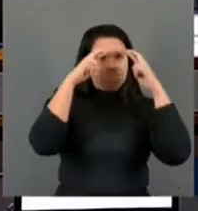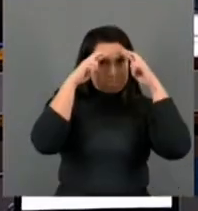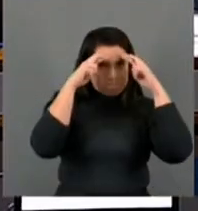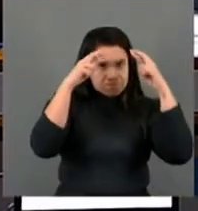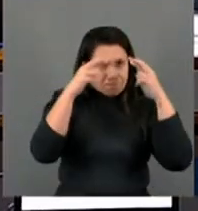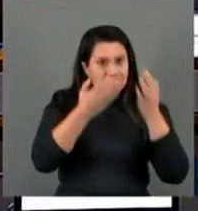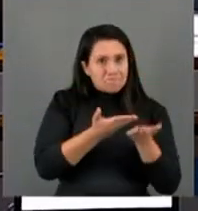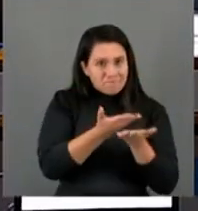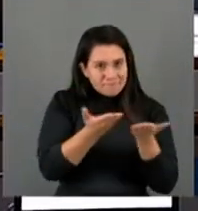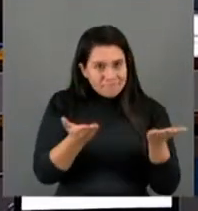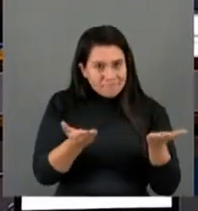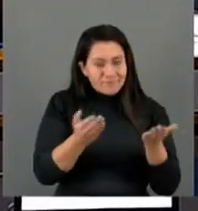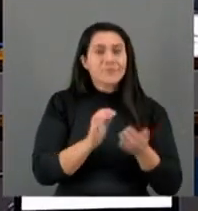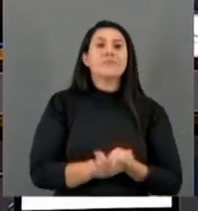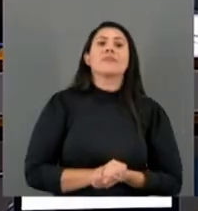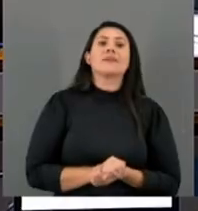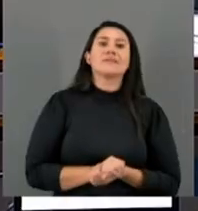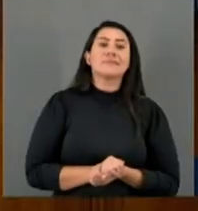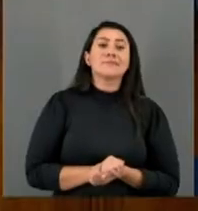Essa questão